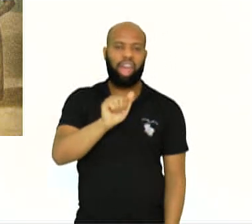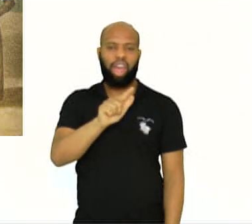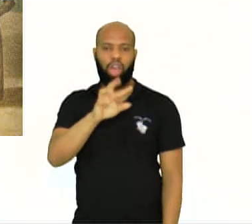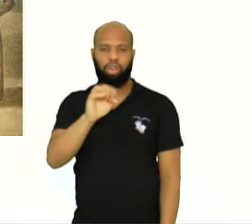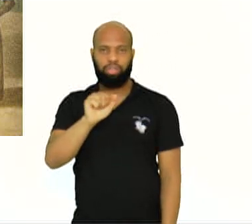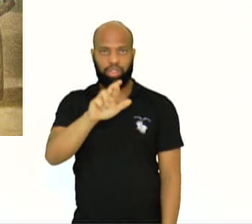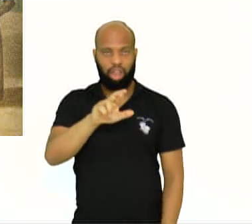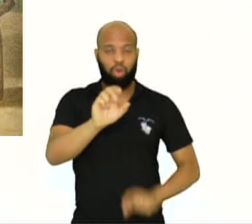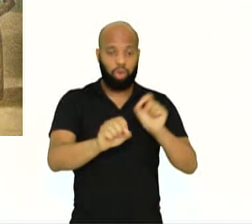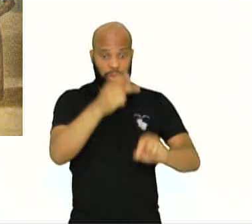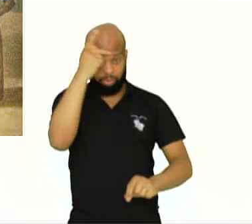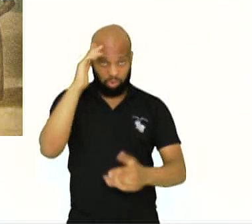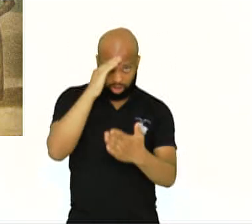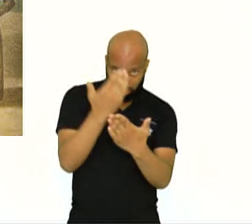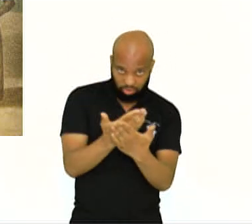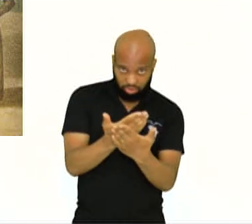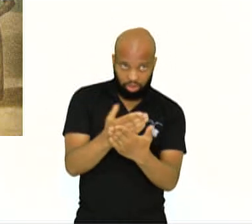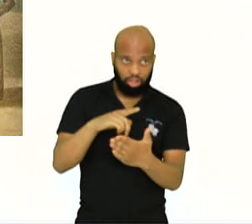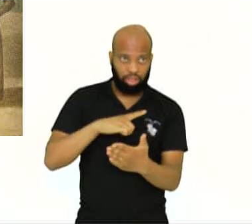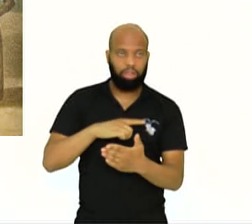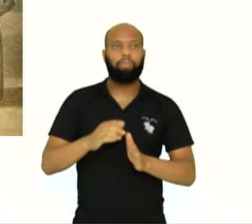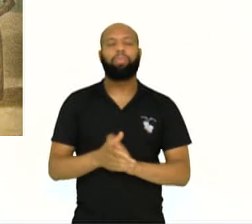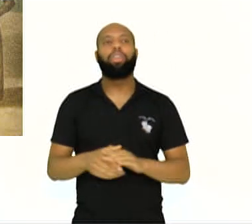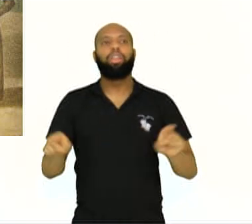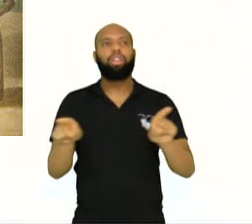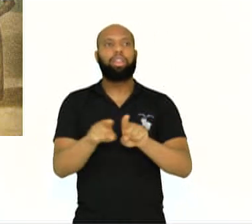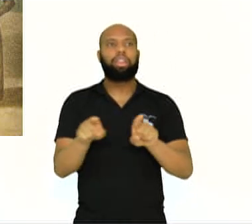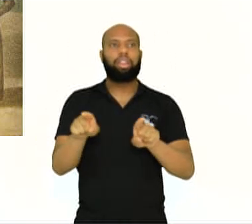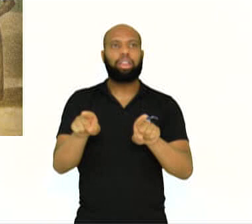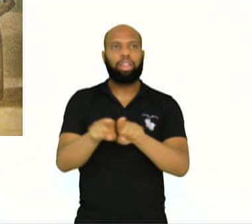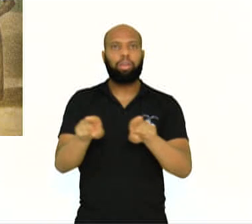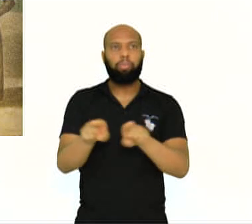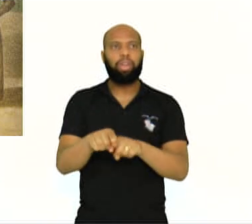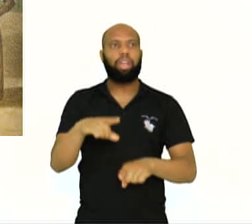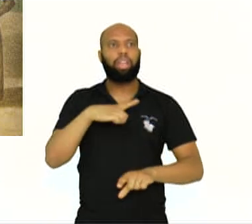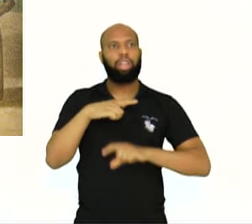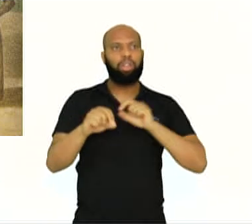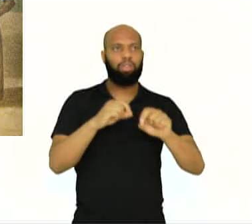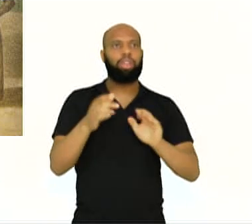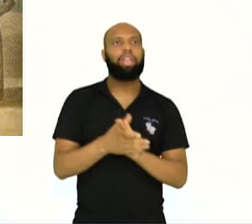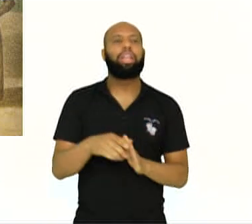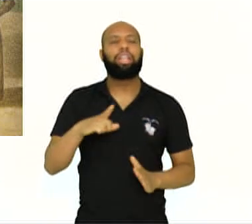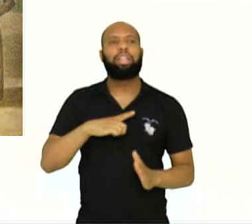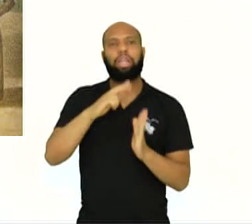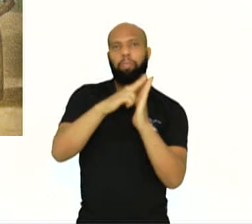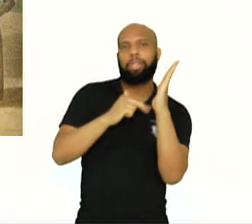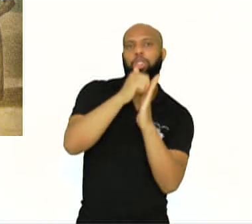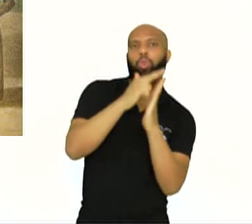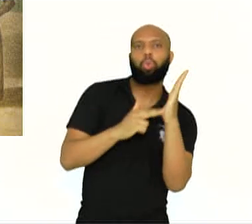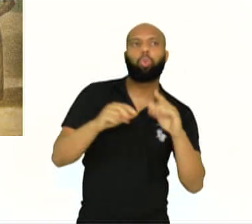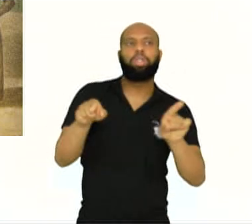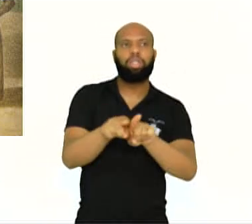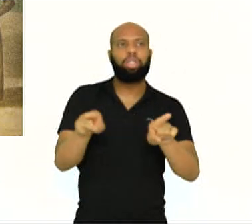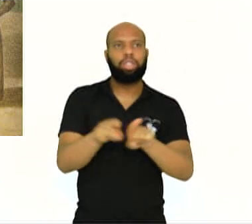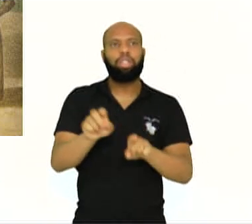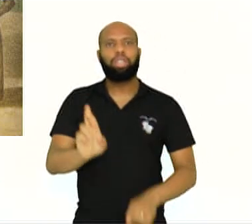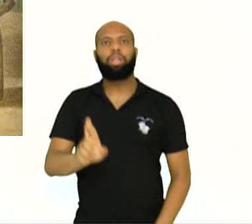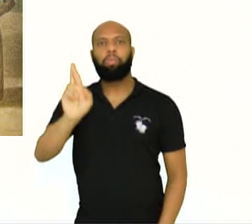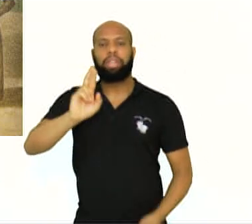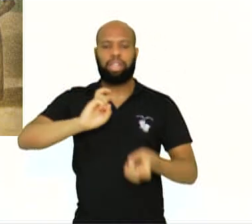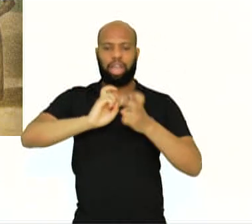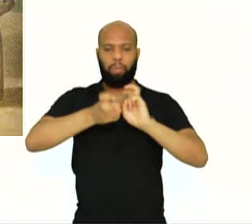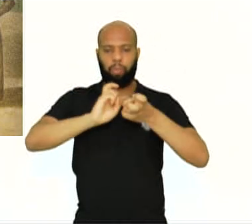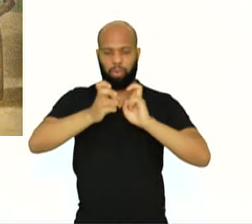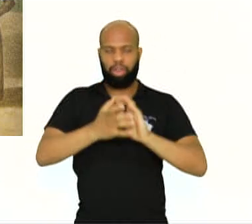pessoas acreditam. E nós vamos ter aqui também uma pintura que representa a